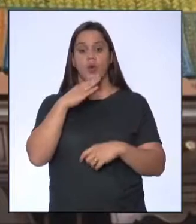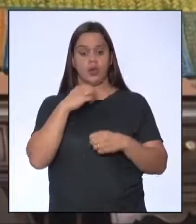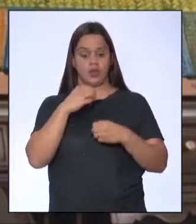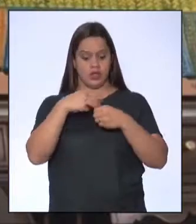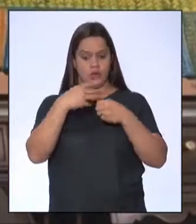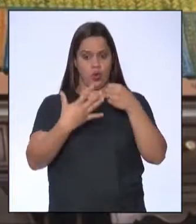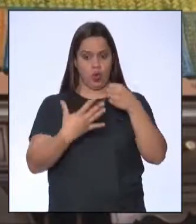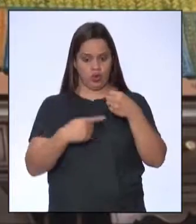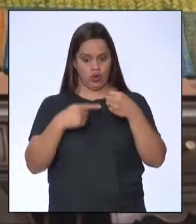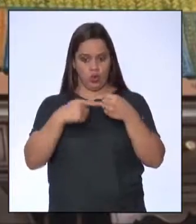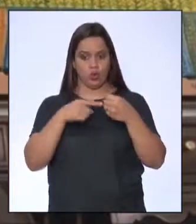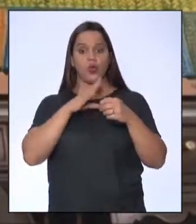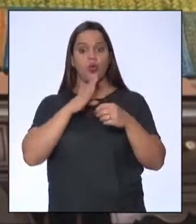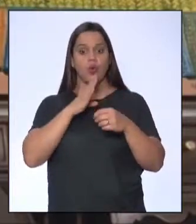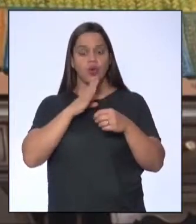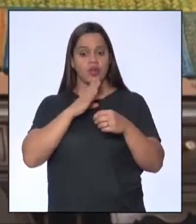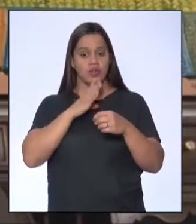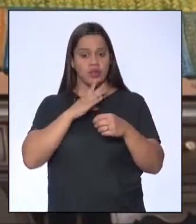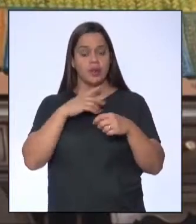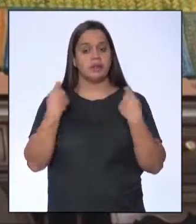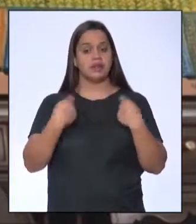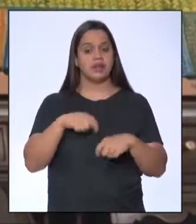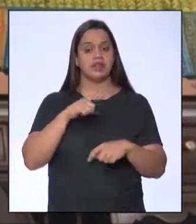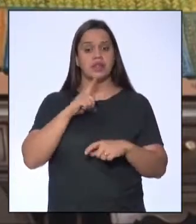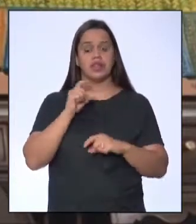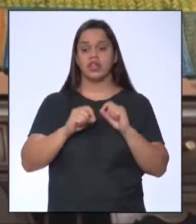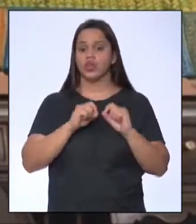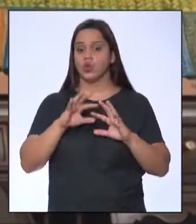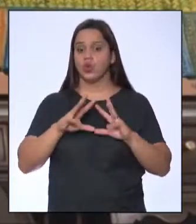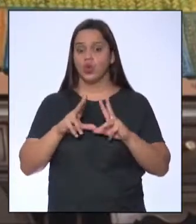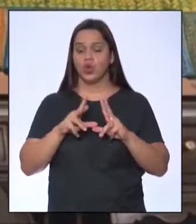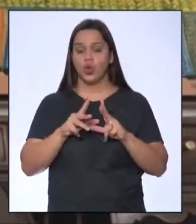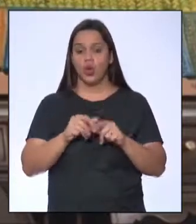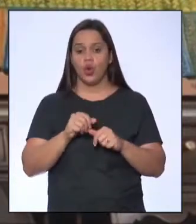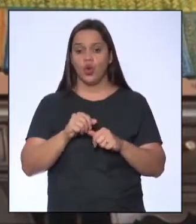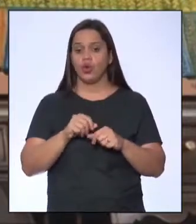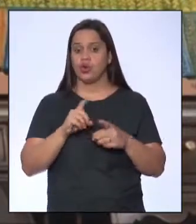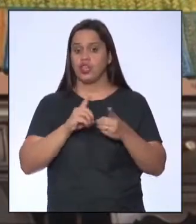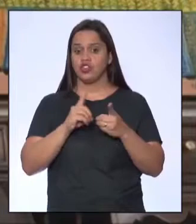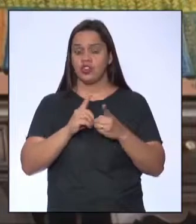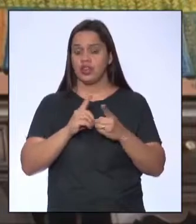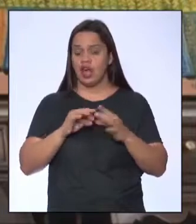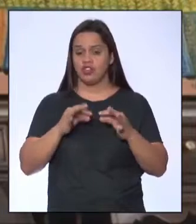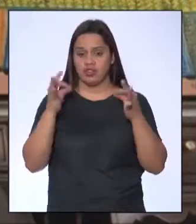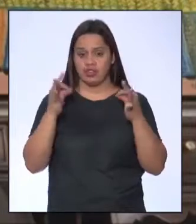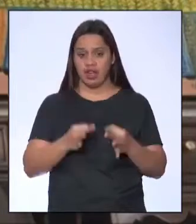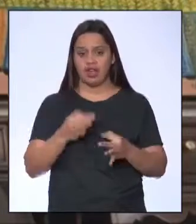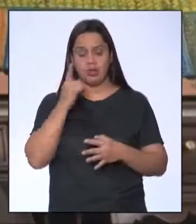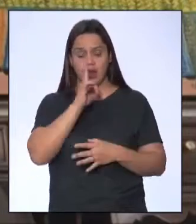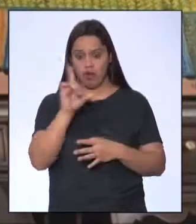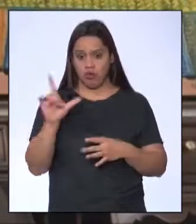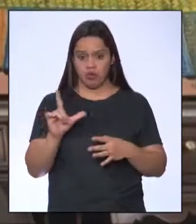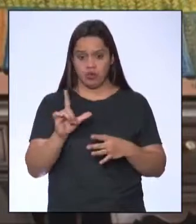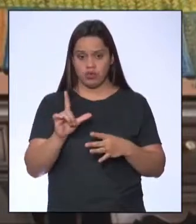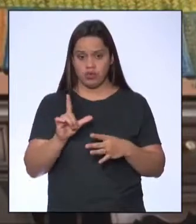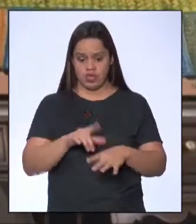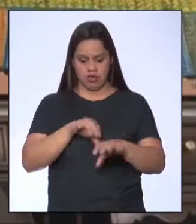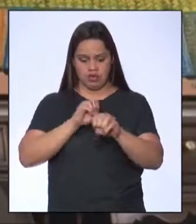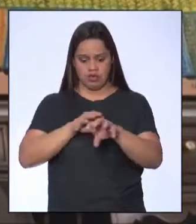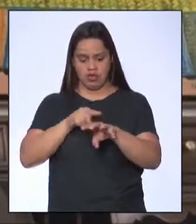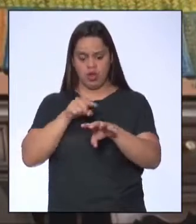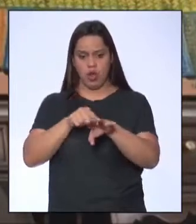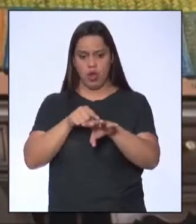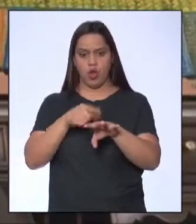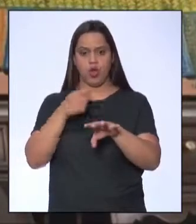vai ensinar, você tem que ter as metodologias e as didáticas apropriadas para que aquela transmissão